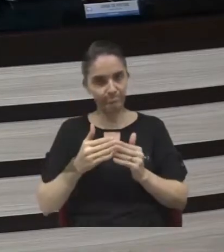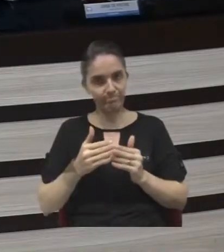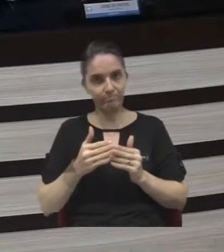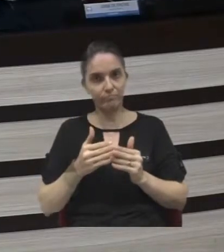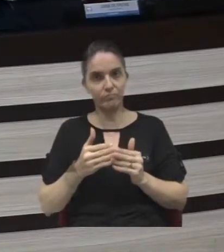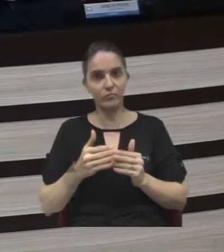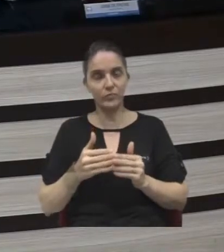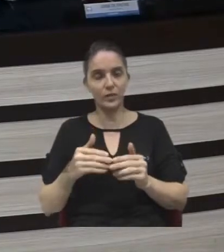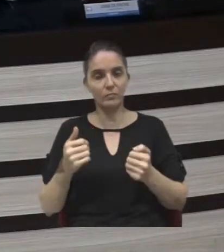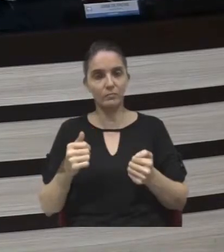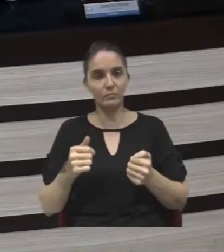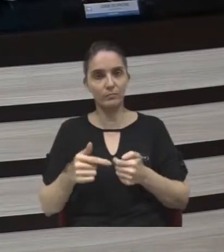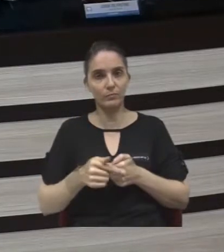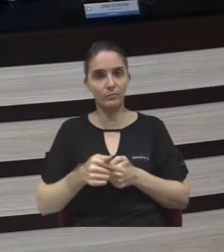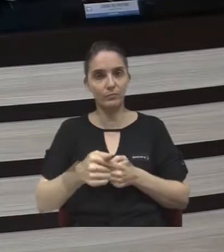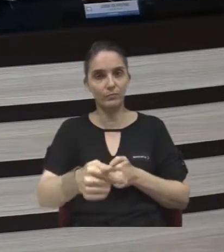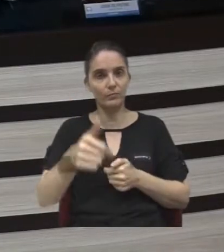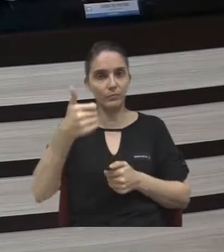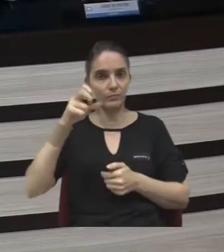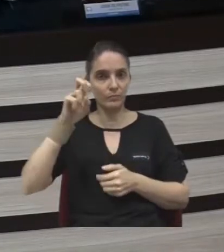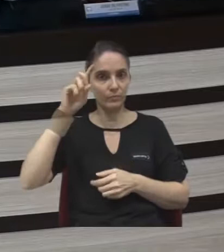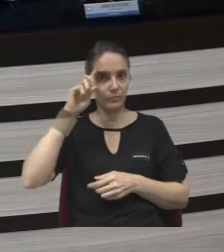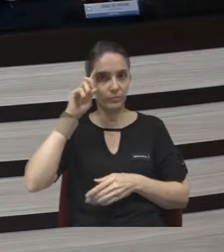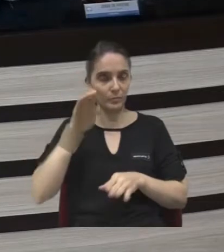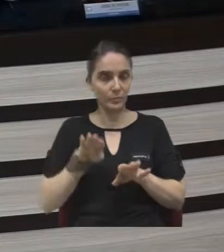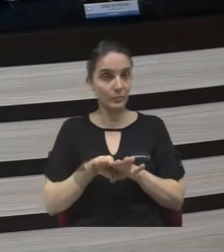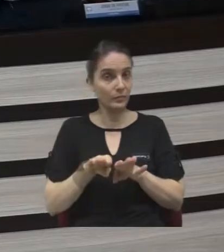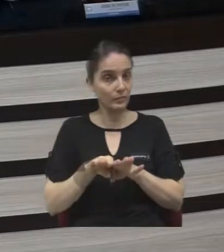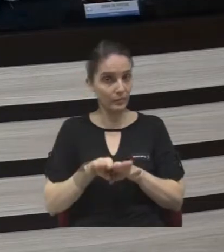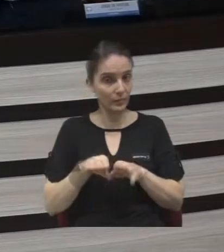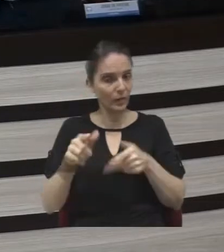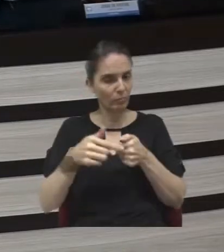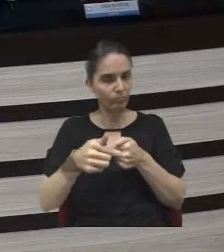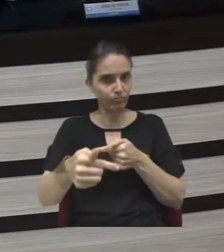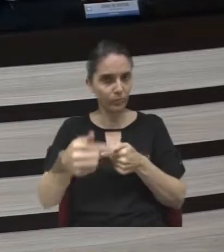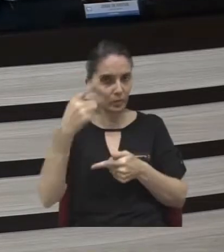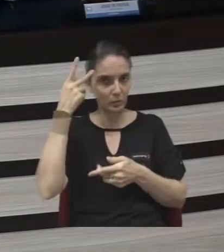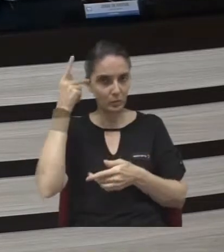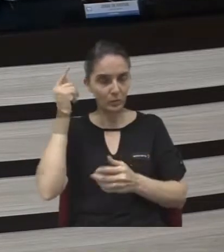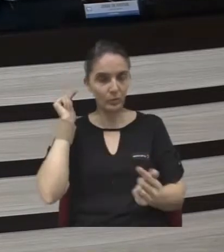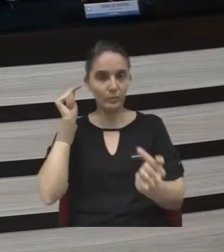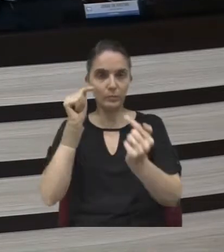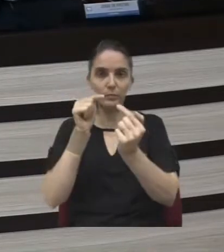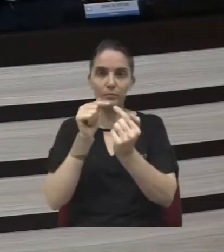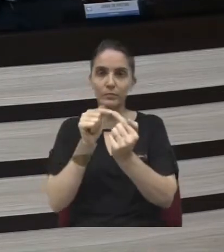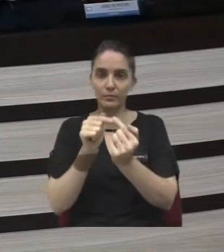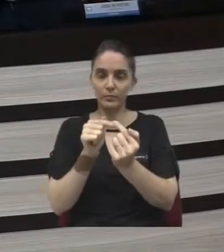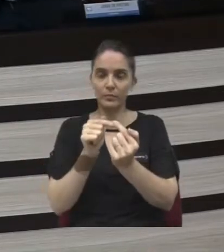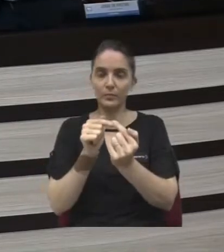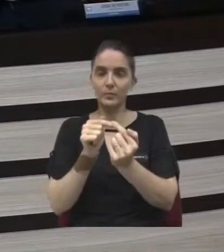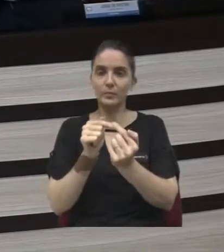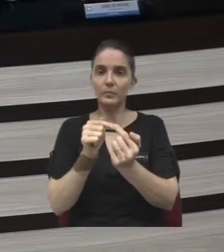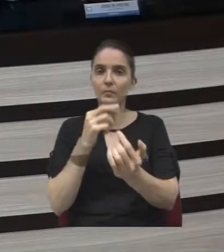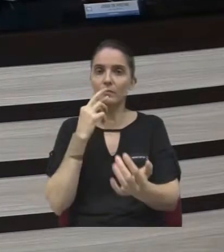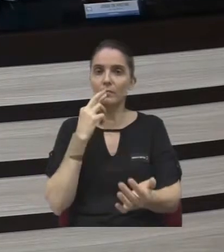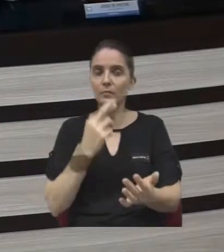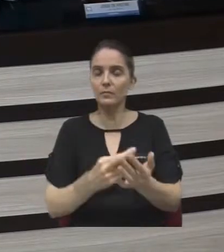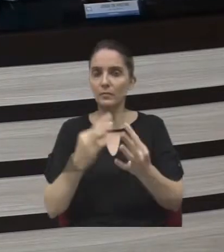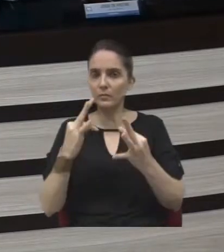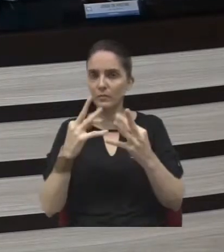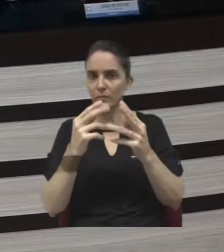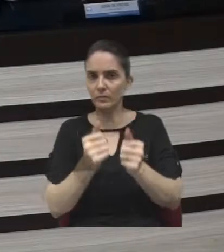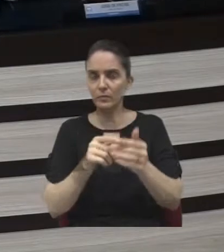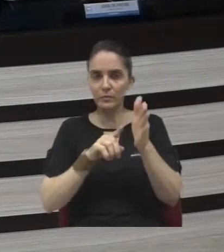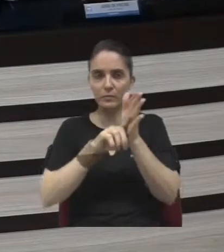do prazo de 15 dias, além do prazo regimental, com o objetivo de responder os ofícios abaixo descritos, em virtude dos